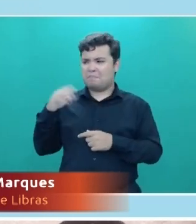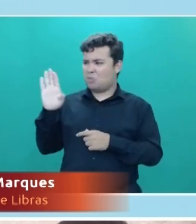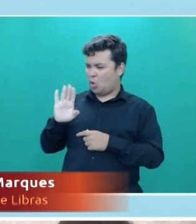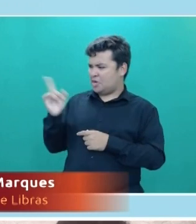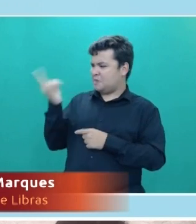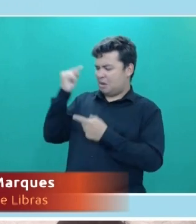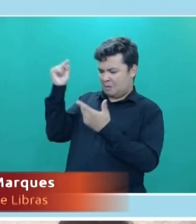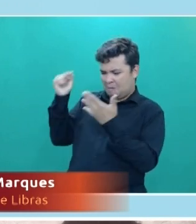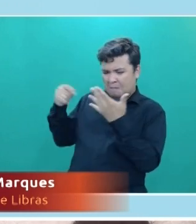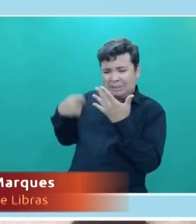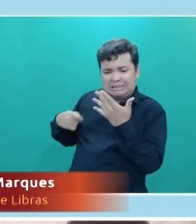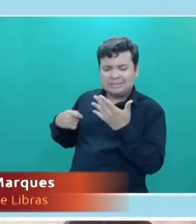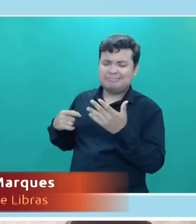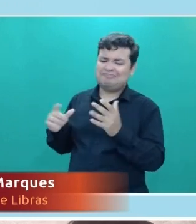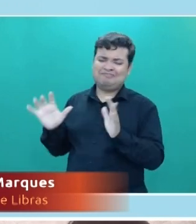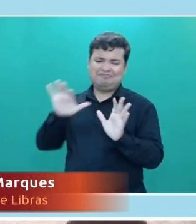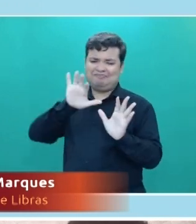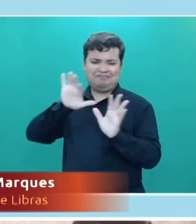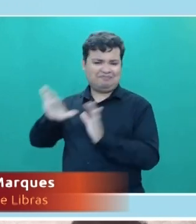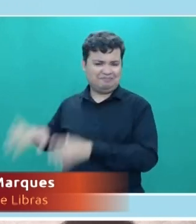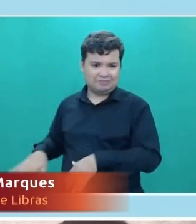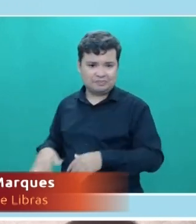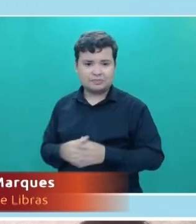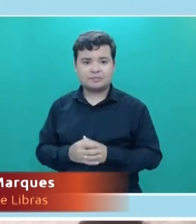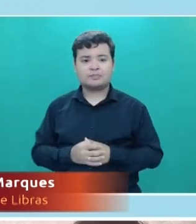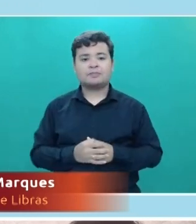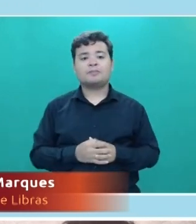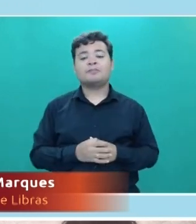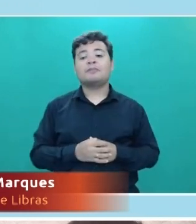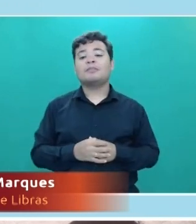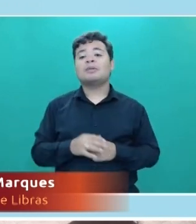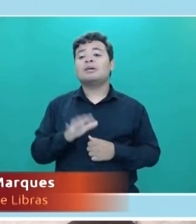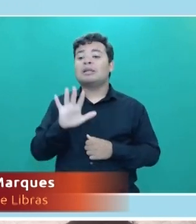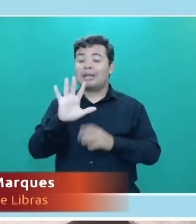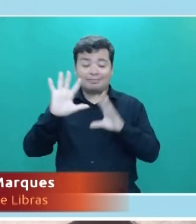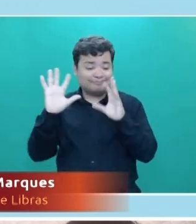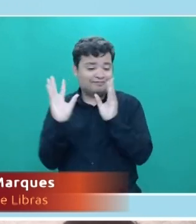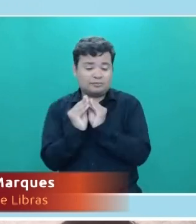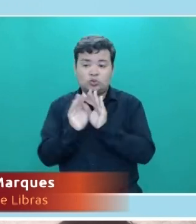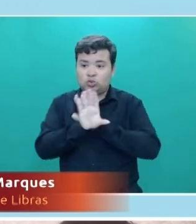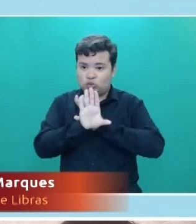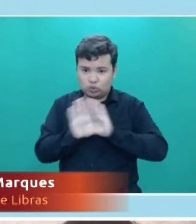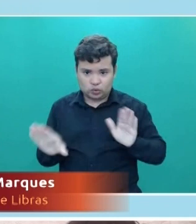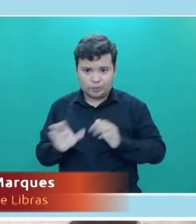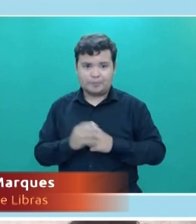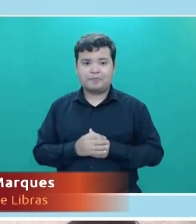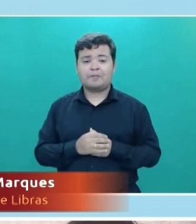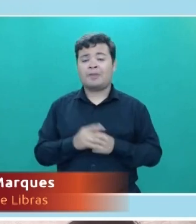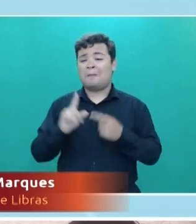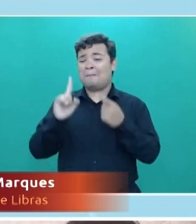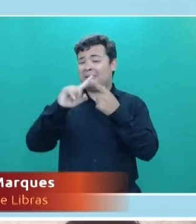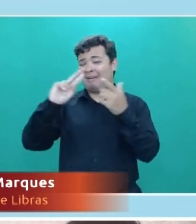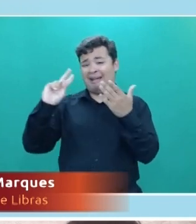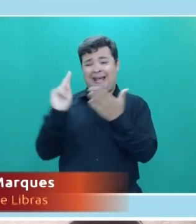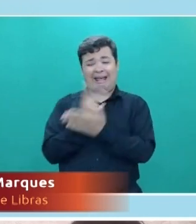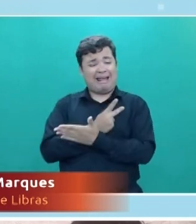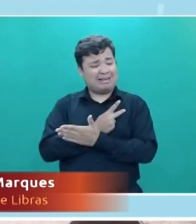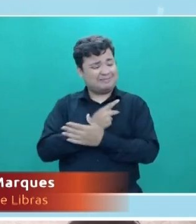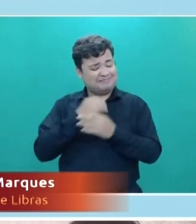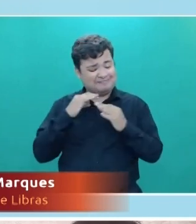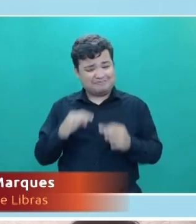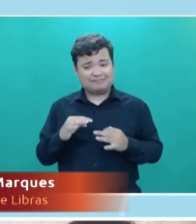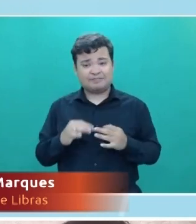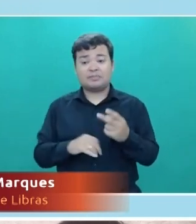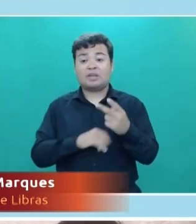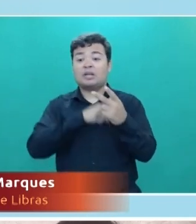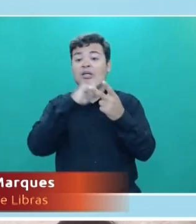né? Então, assim, eu acho que eu poderia falar um pouquinho melhor sobre isso, mas, resumindo, esse eu acho que é o primeiro grande erro. O segundo grande erro, e eu já